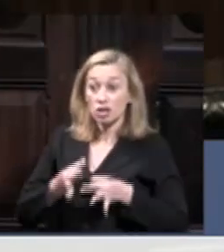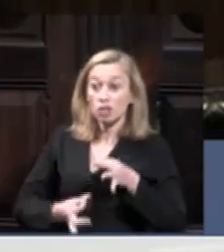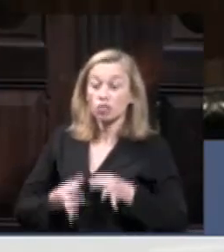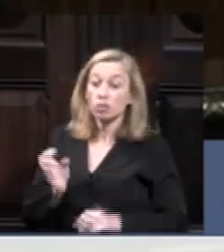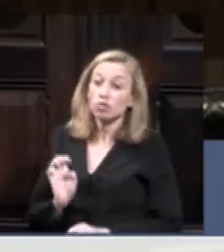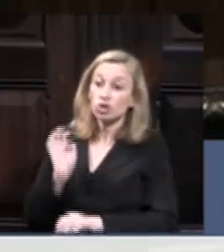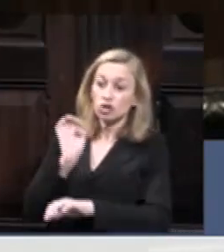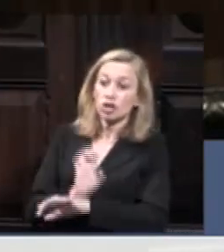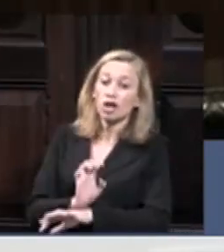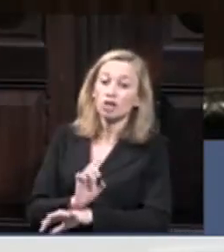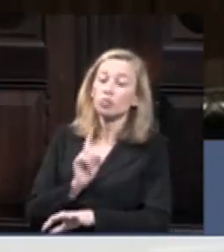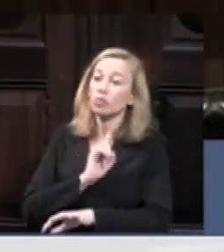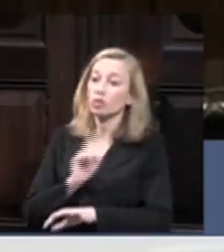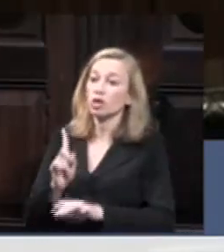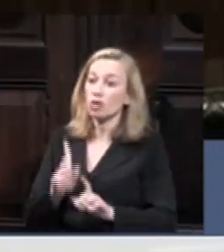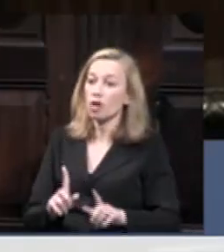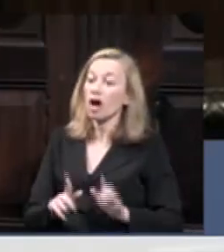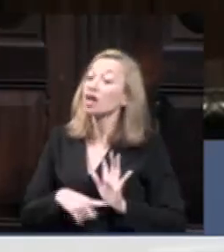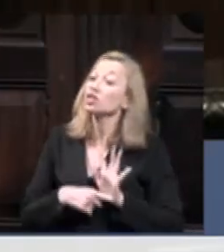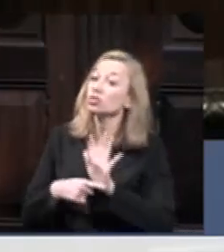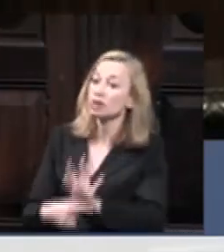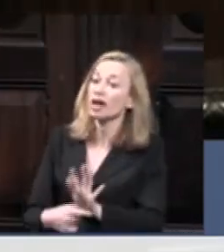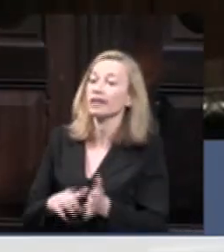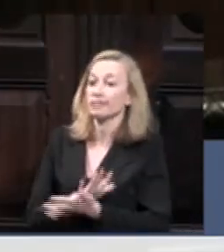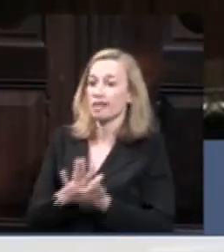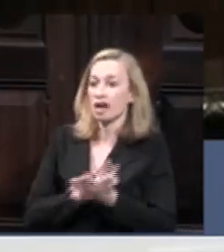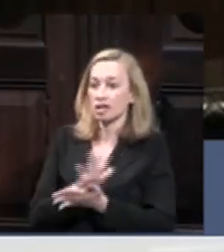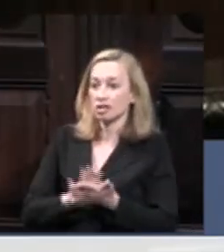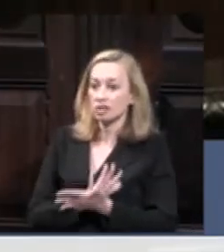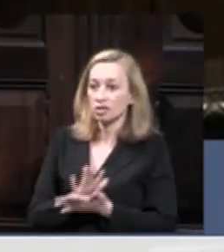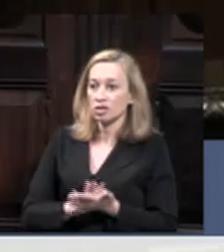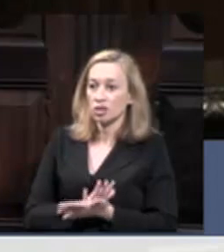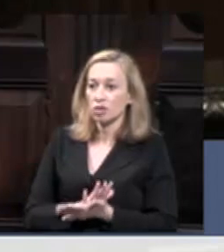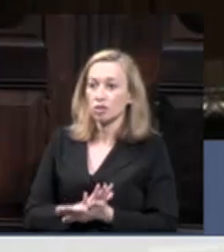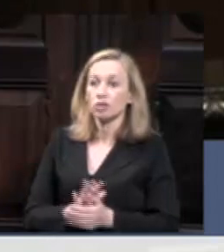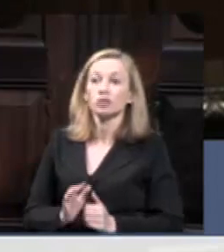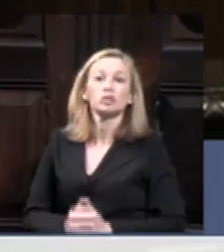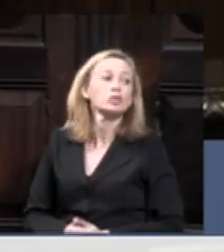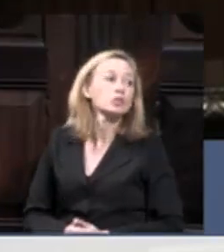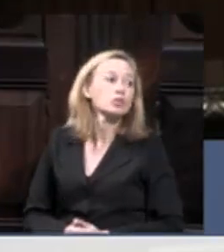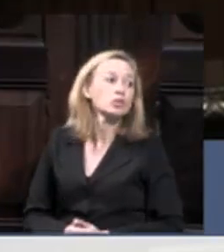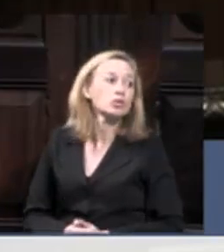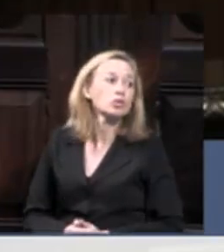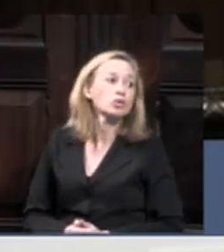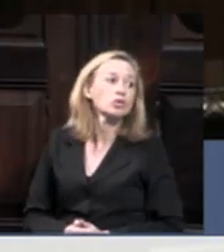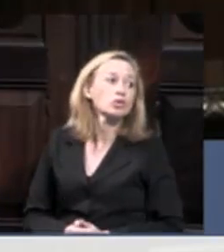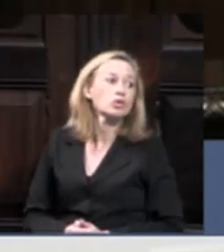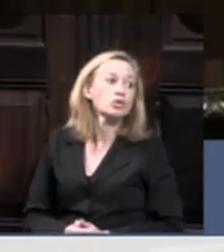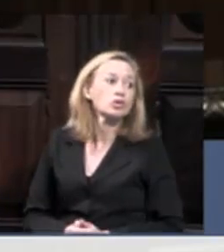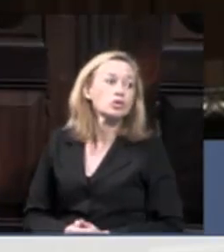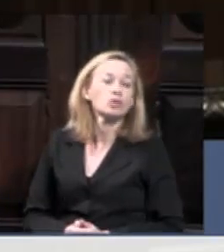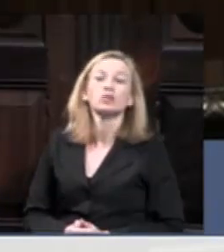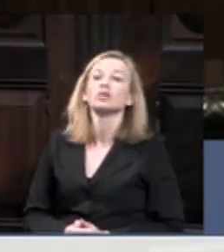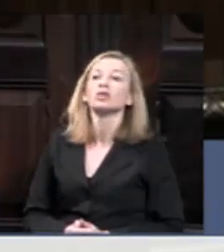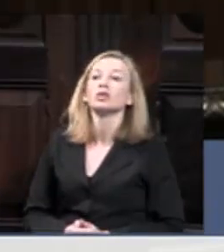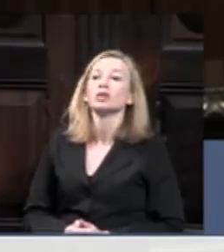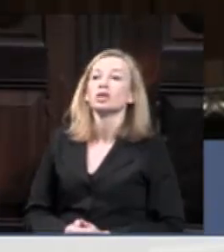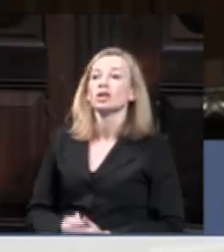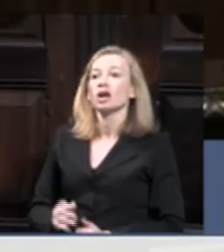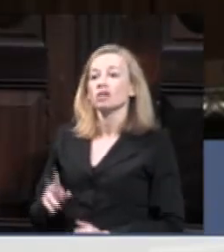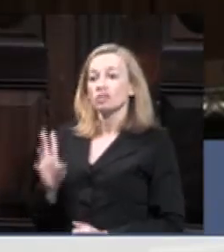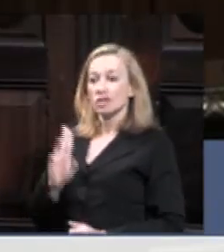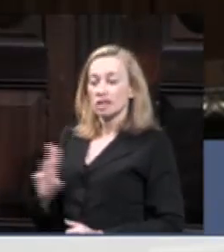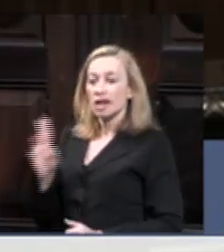para terem acesso aos duodécimos. Então, a UENF, que está, inclusive, apresentando um documento